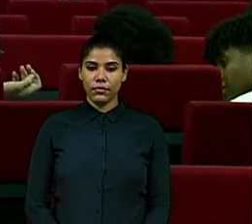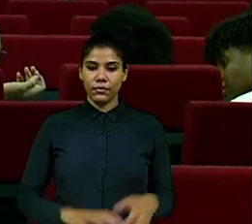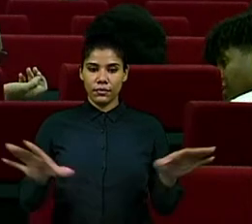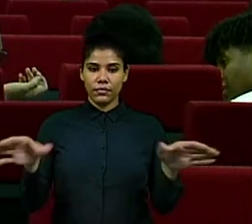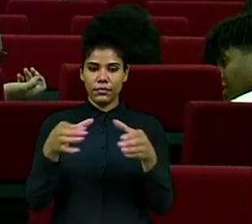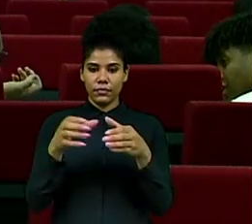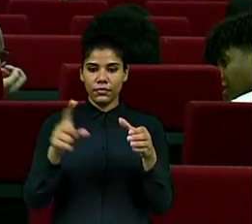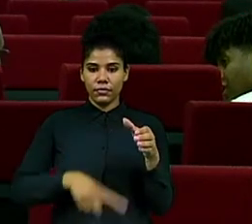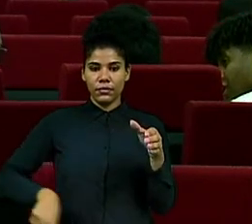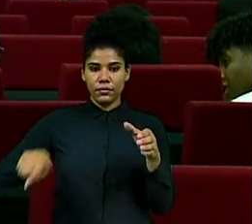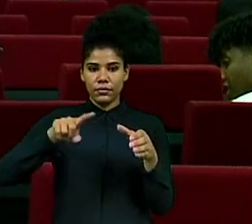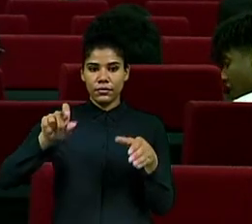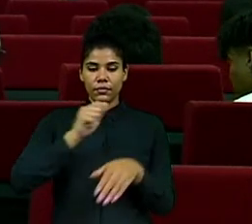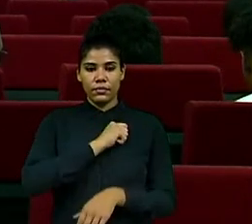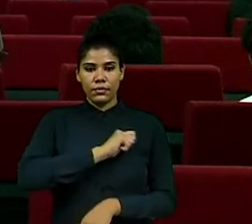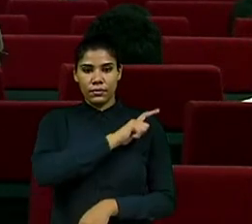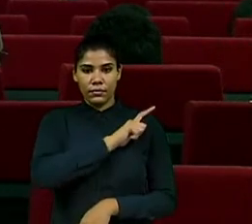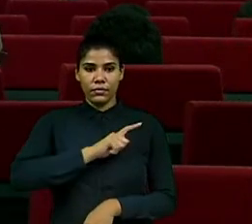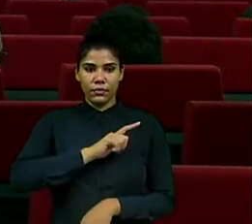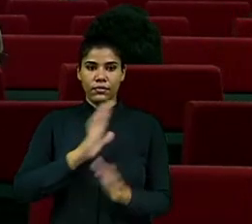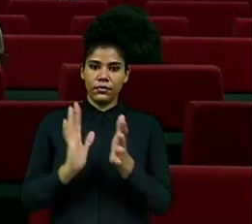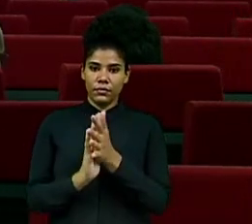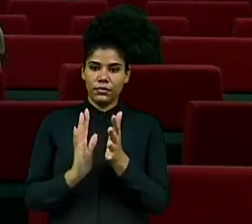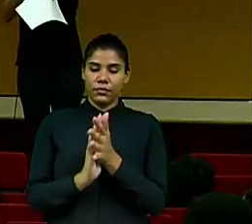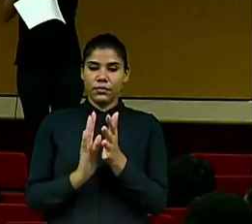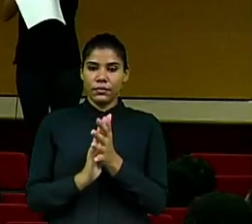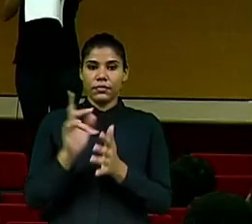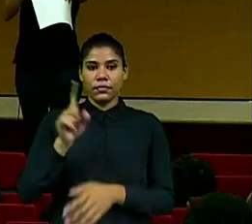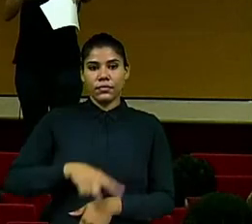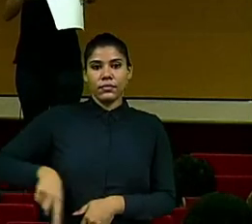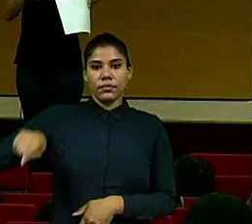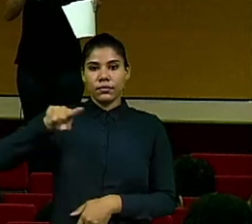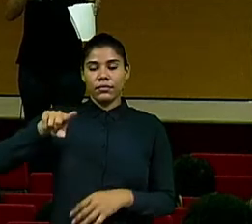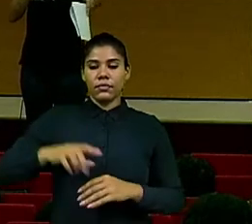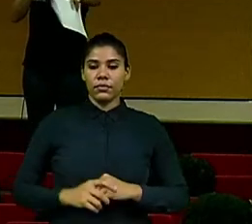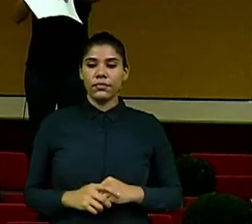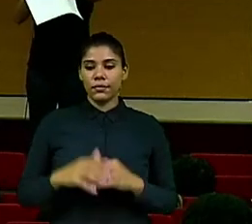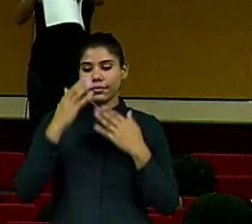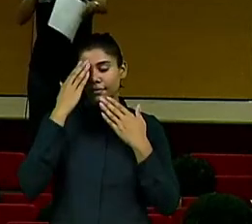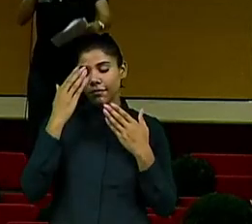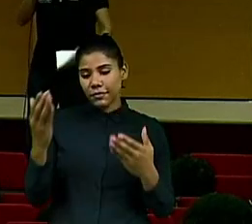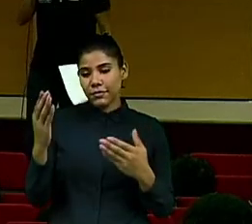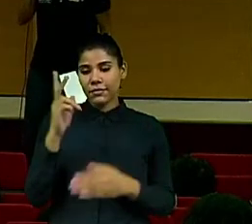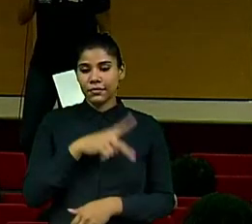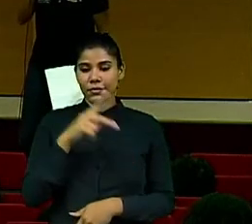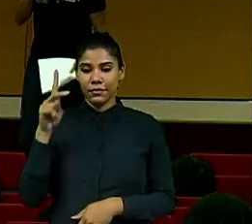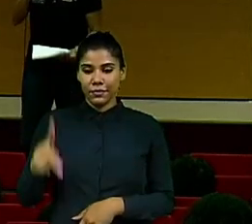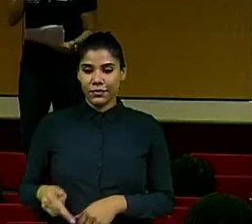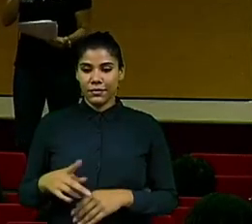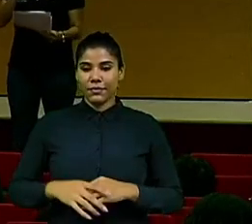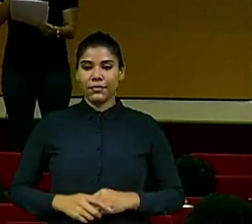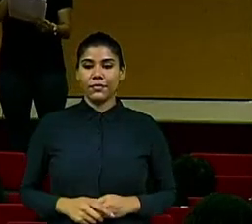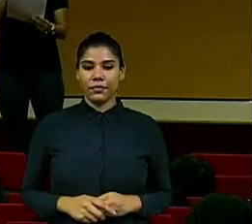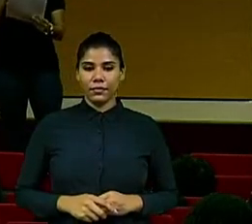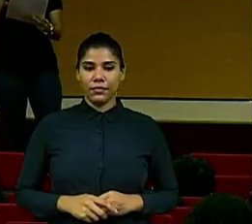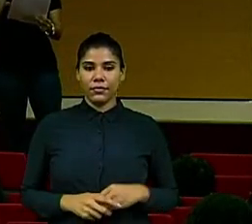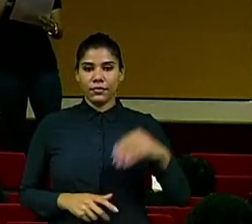alcance Parabéns todos os professores estamos assistindo Obrigado aos meus professores por exemplo